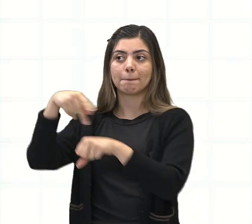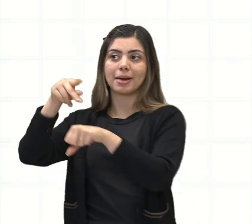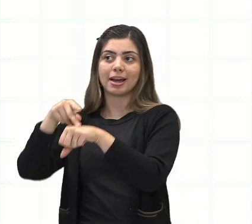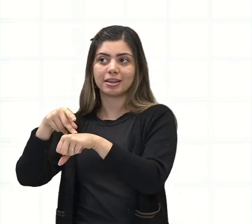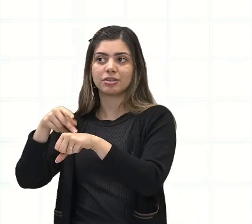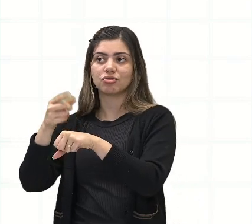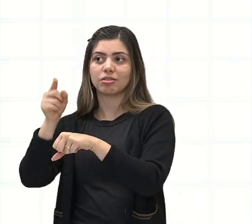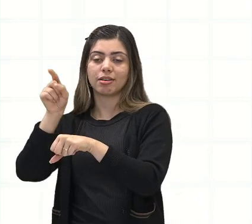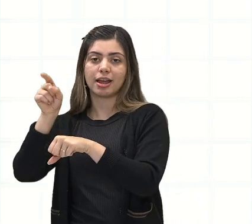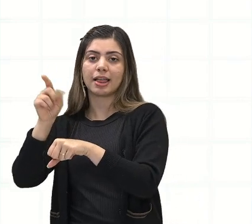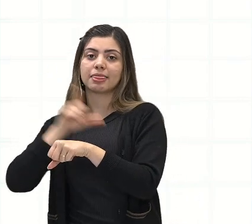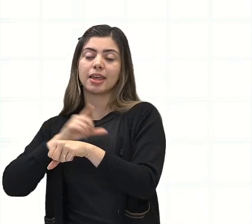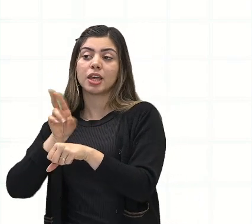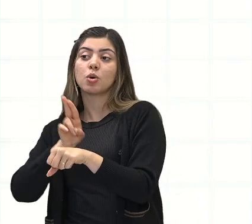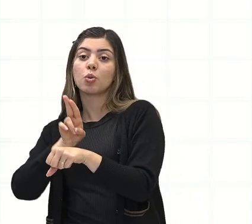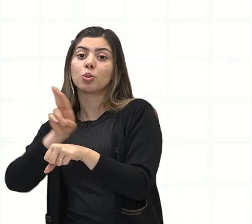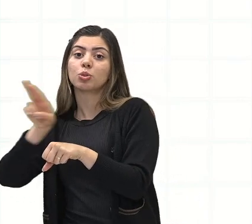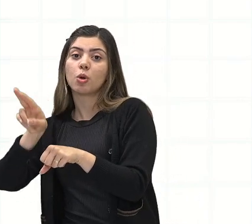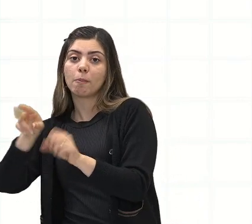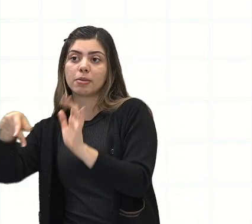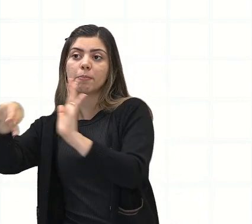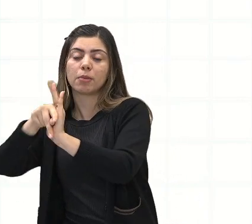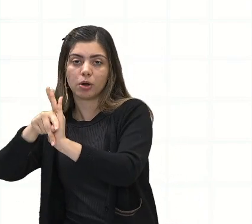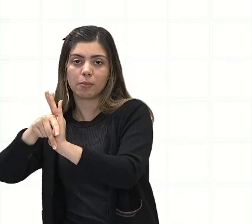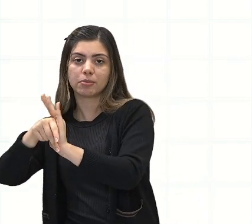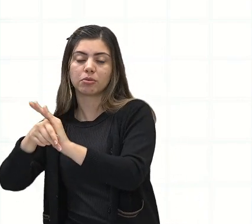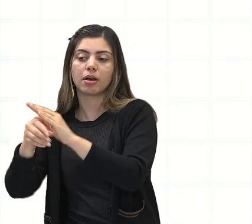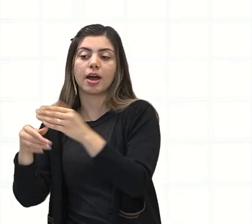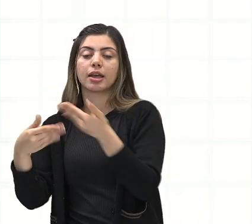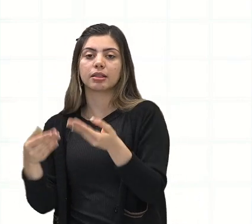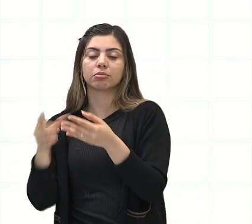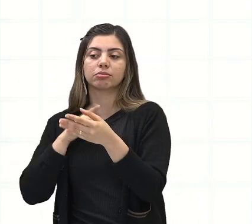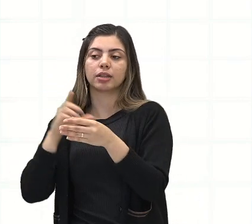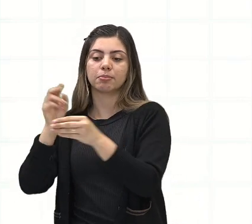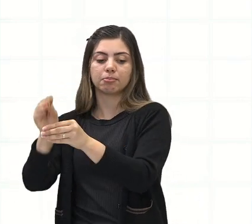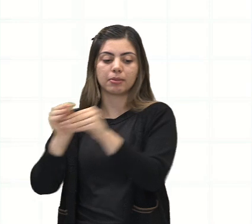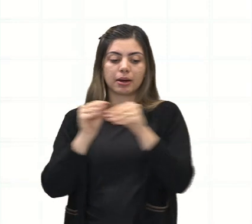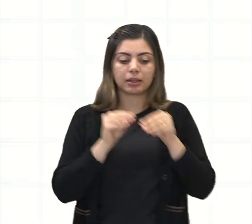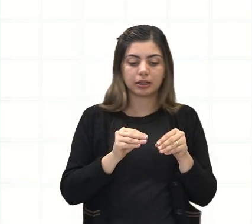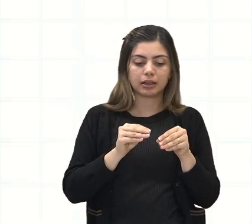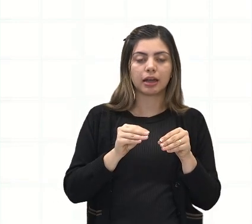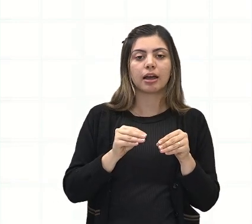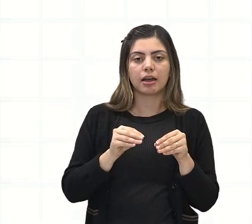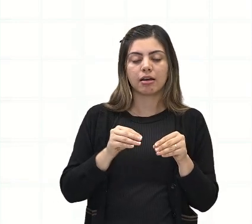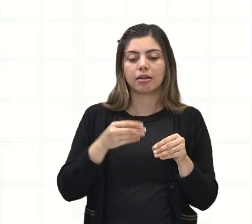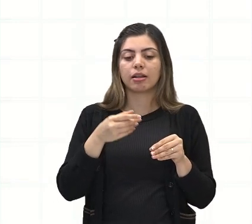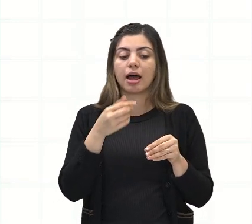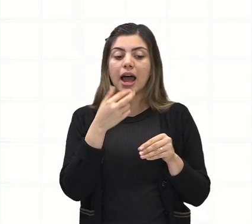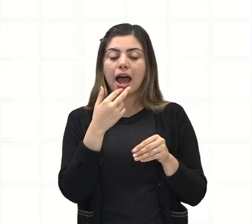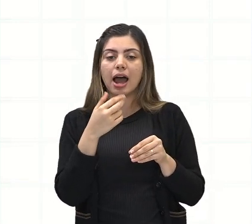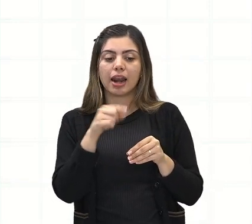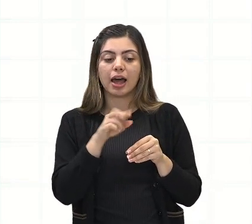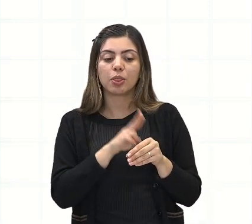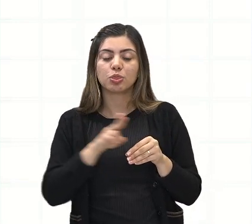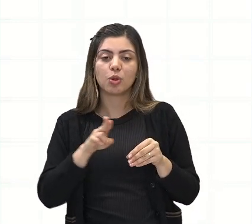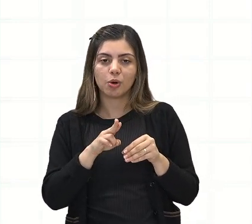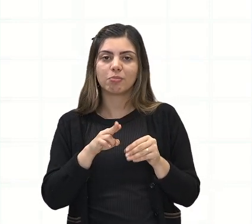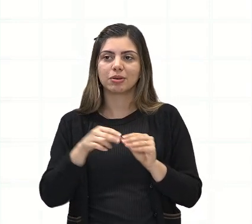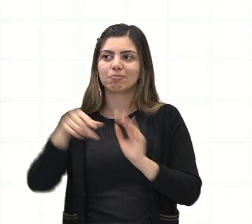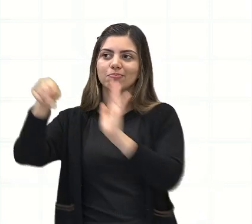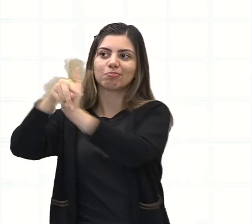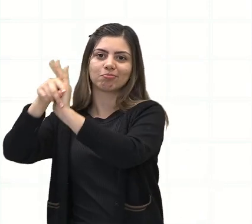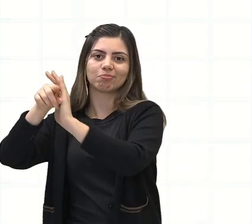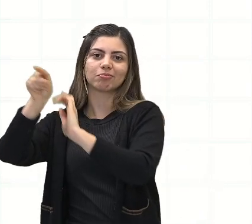para cá não existe esse equipamento, então a gente acaba agregando o termo utilizado fora. O intercâmbio cultural, quando as